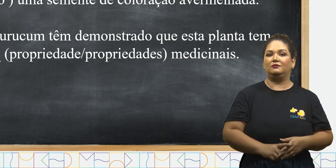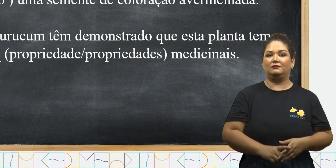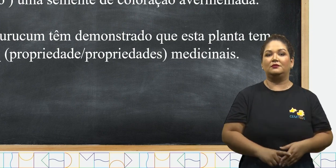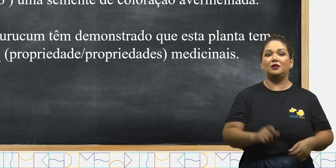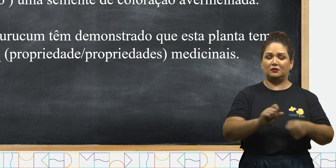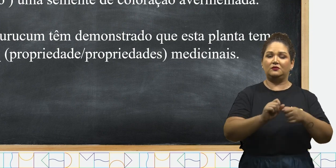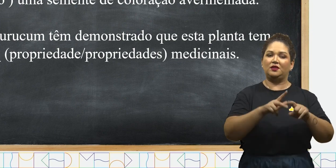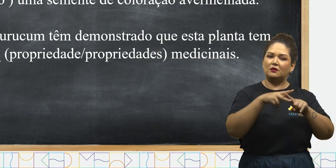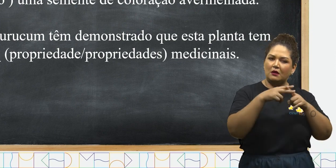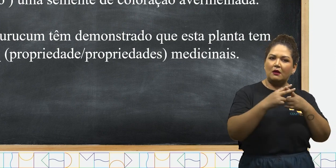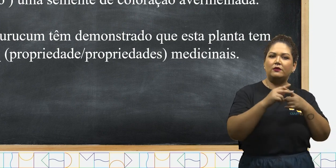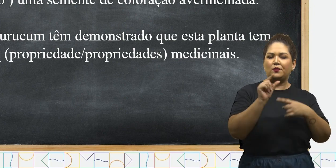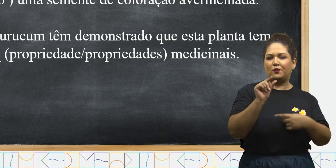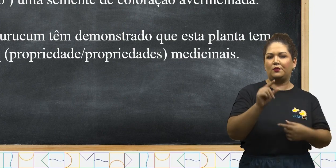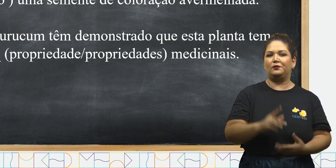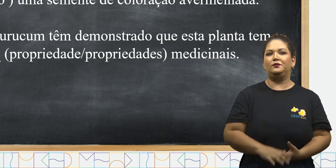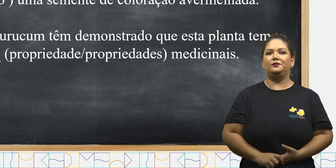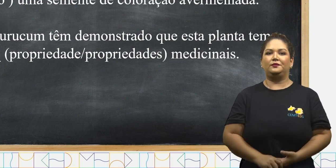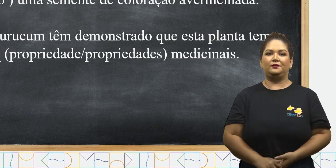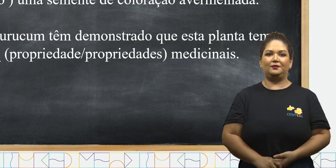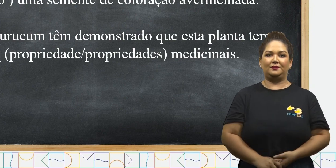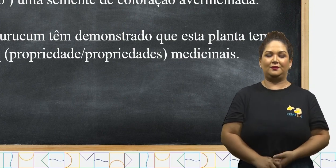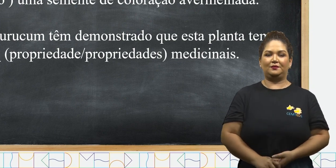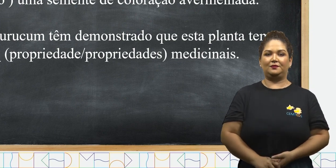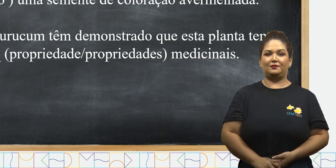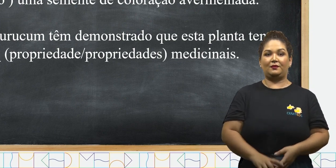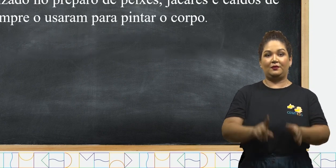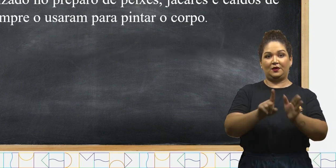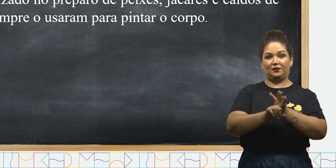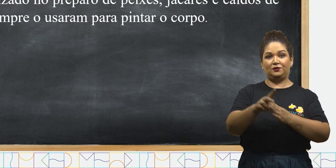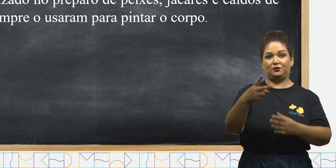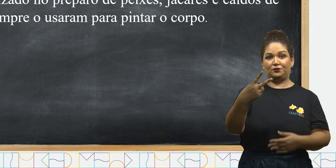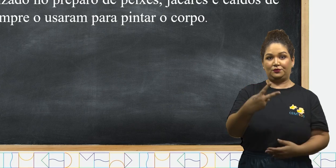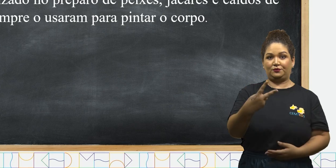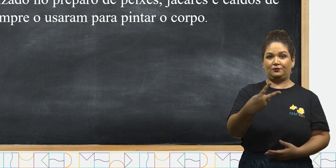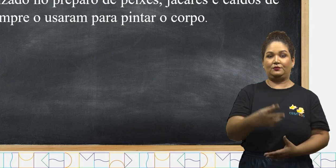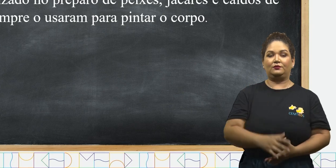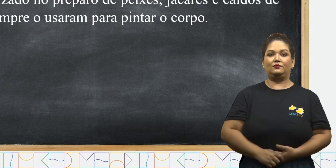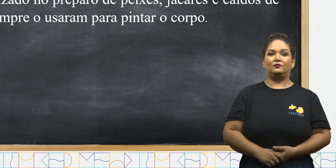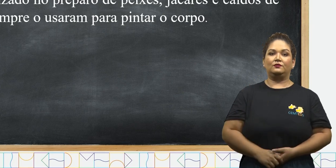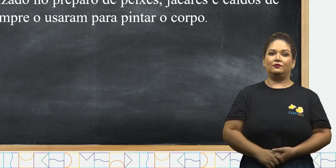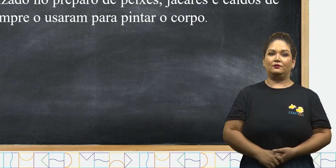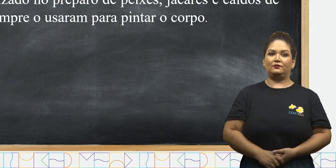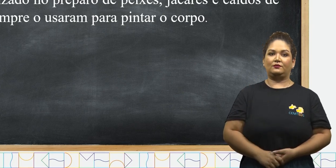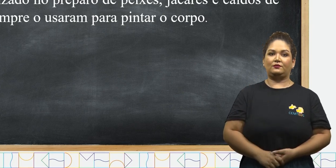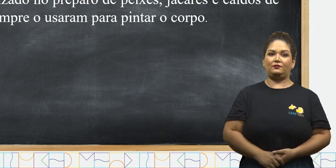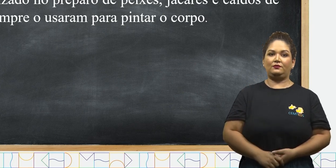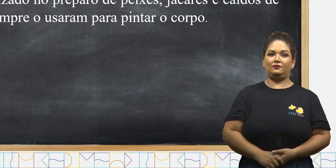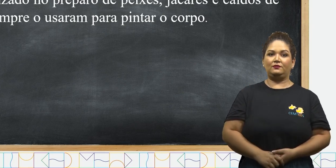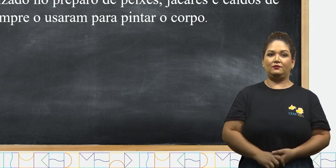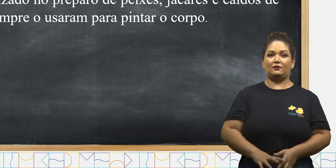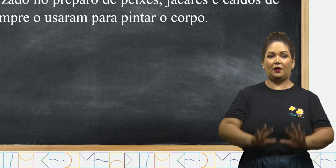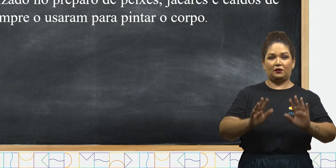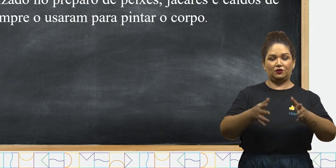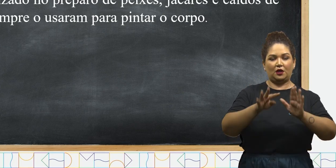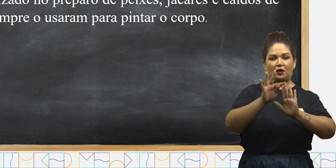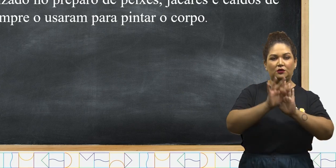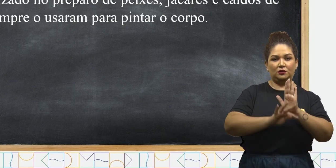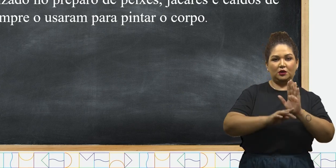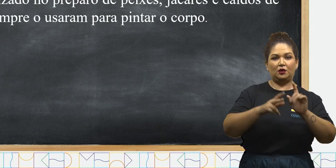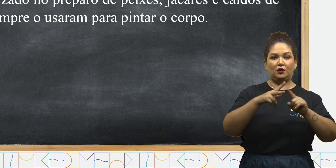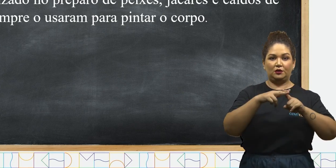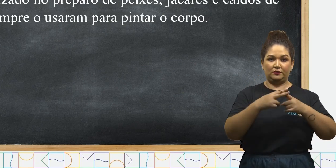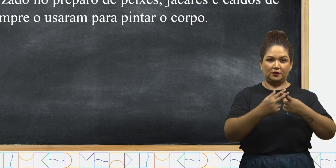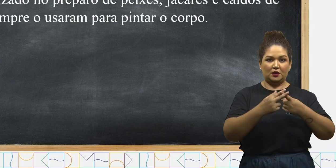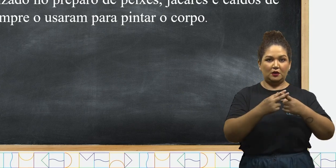aqui uma pequena revisão. Atividade número 2. Depois de fazer a revisão